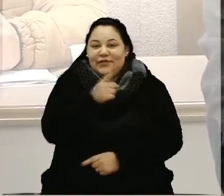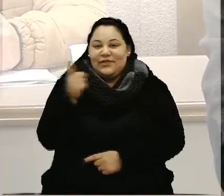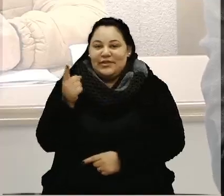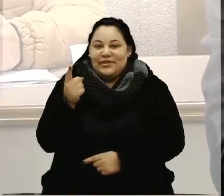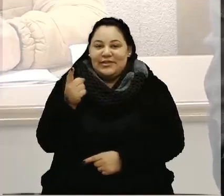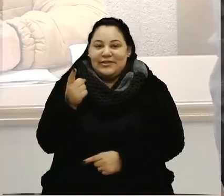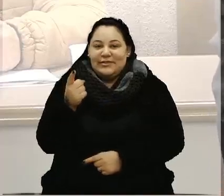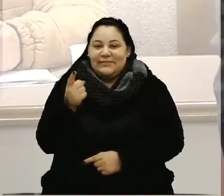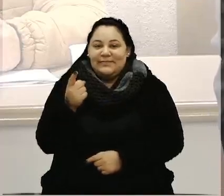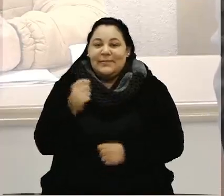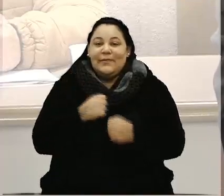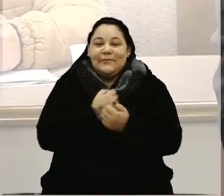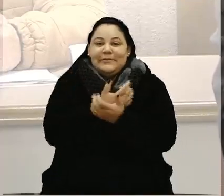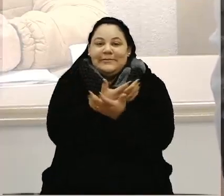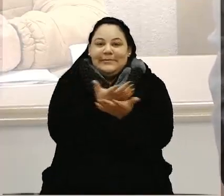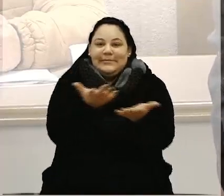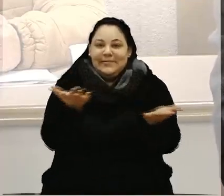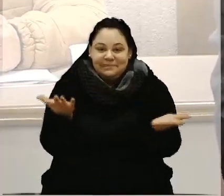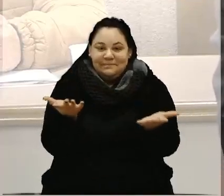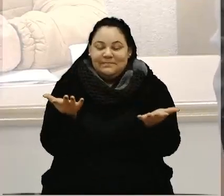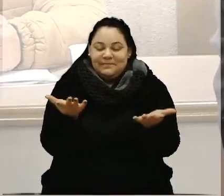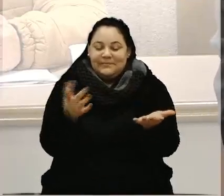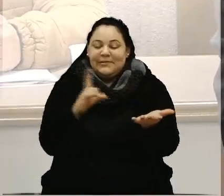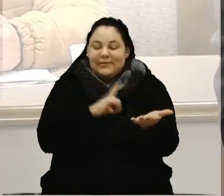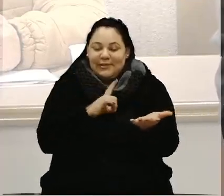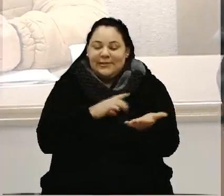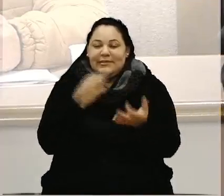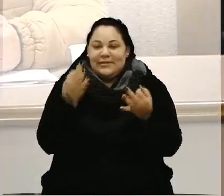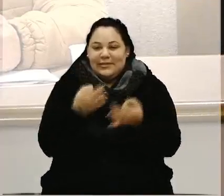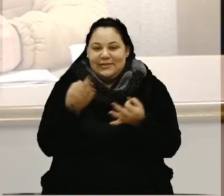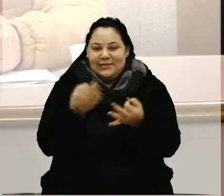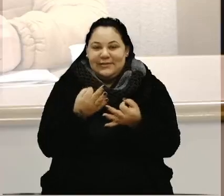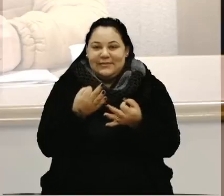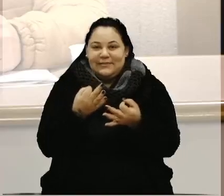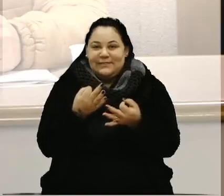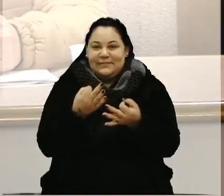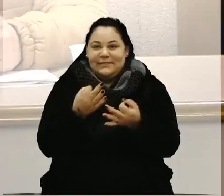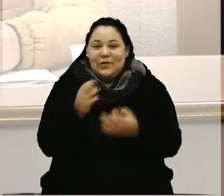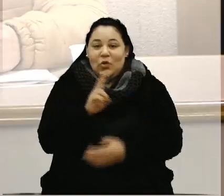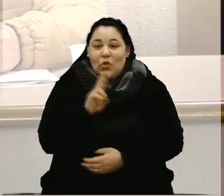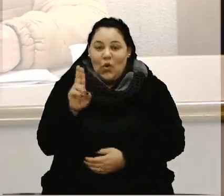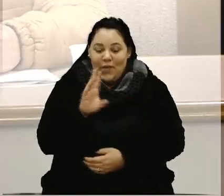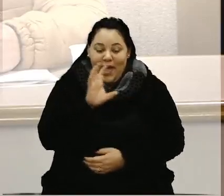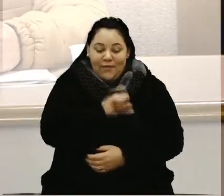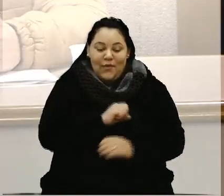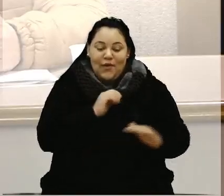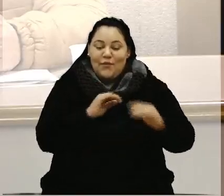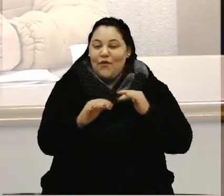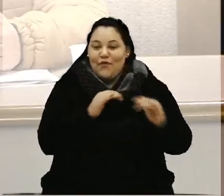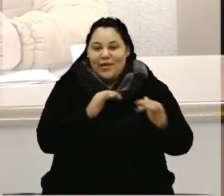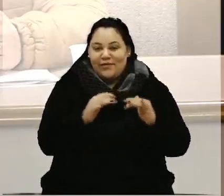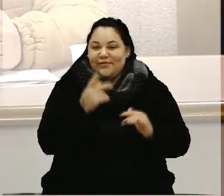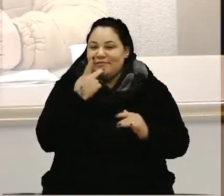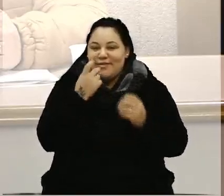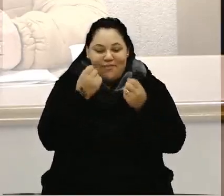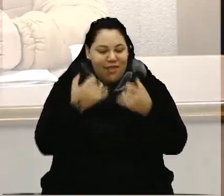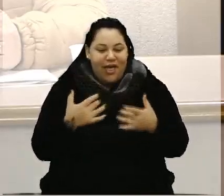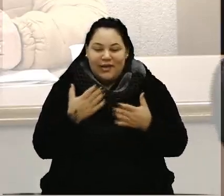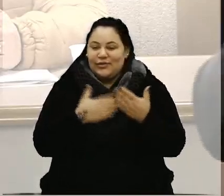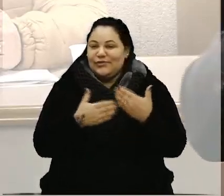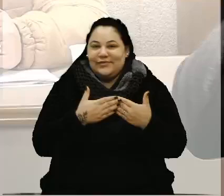todos nós e tenho certeza que você passa no seu trabalho. O nome Amor em Movimento diz tudo. É